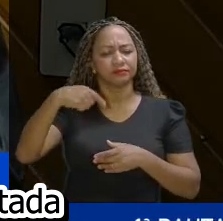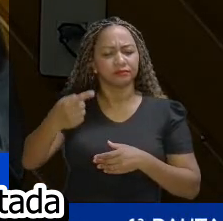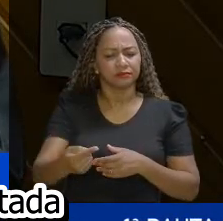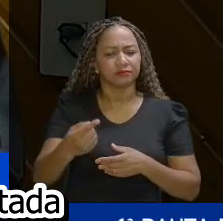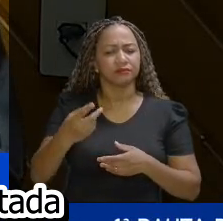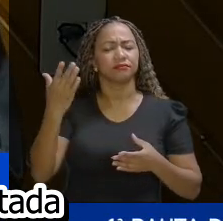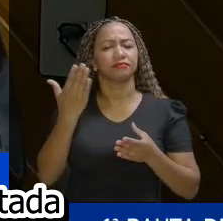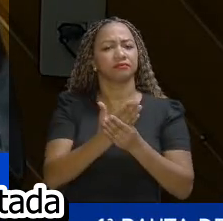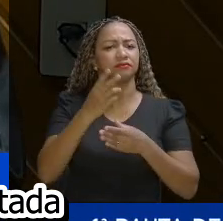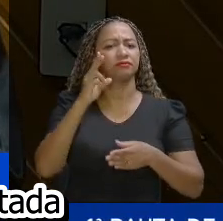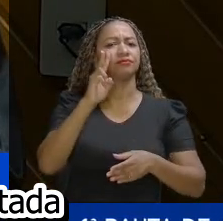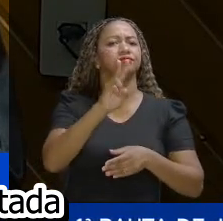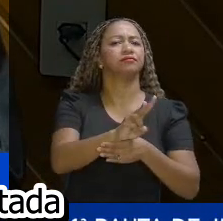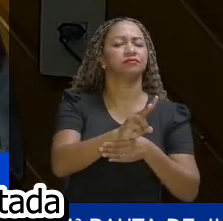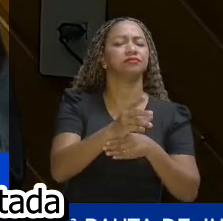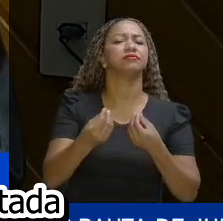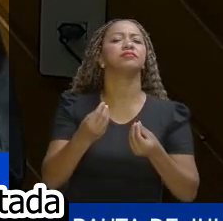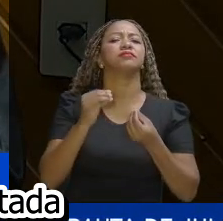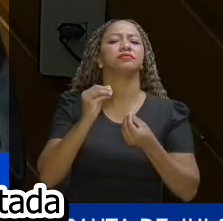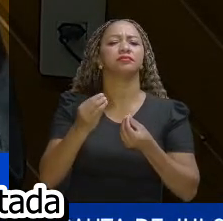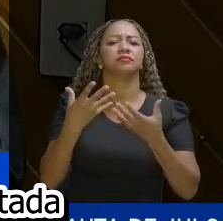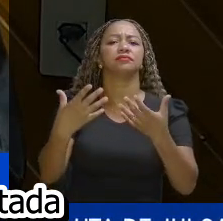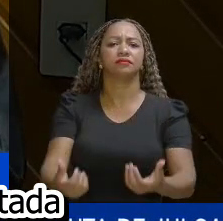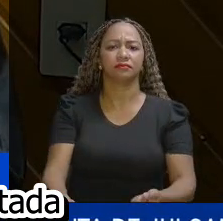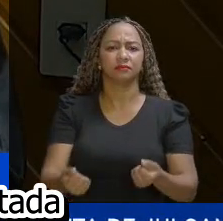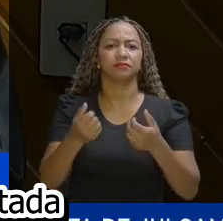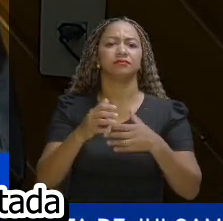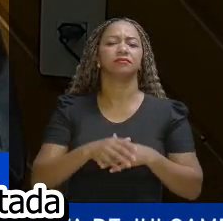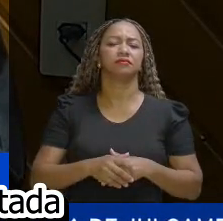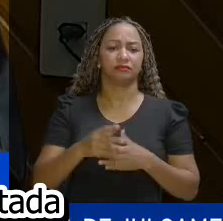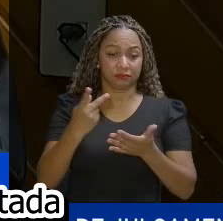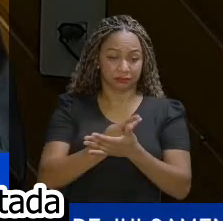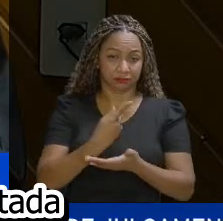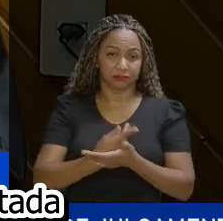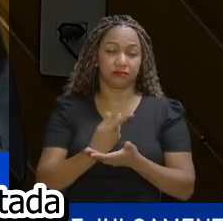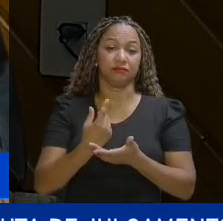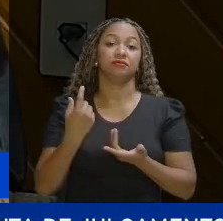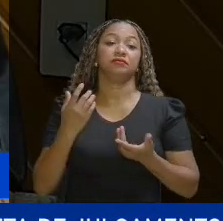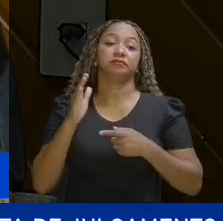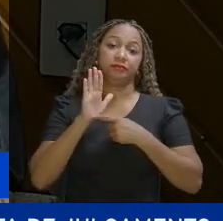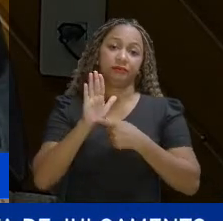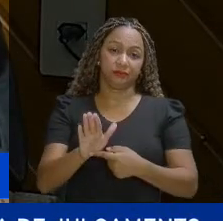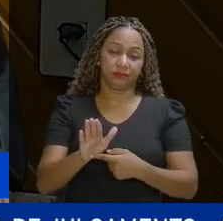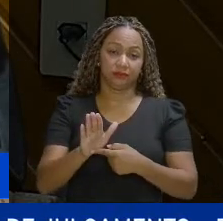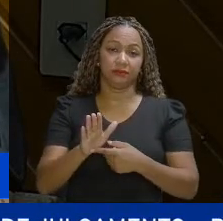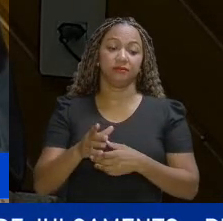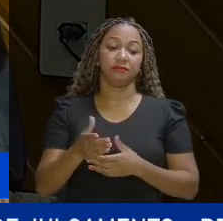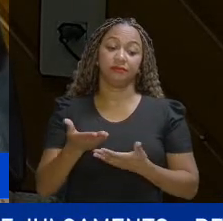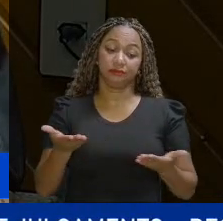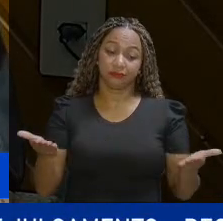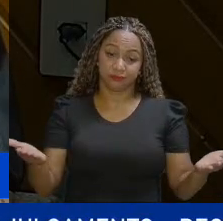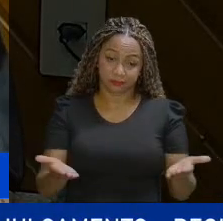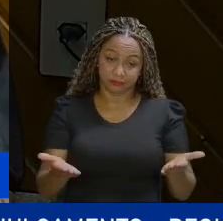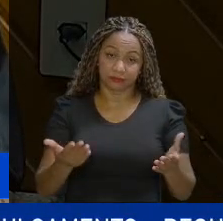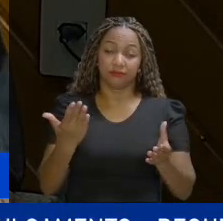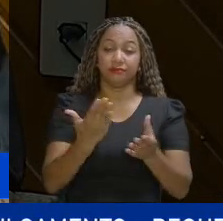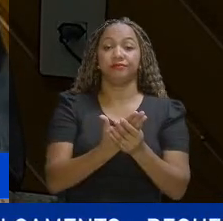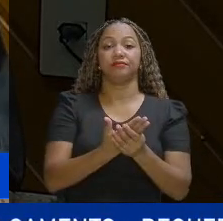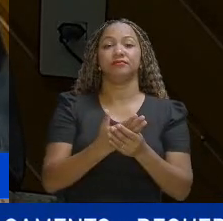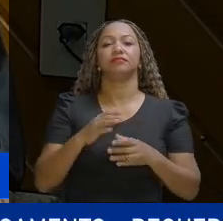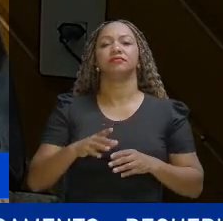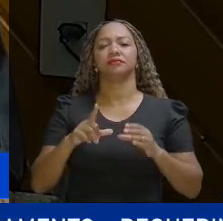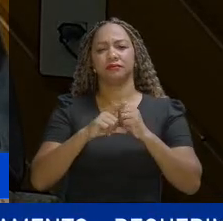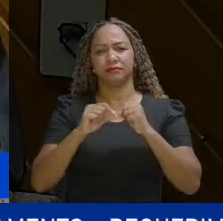intimação pode ser interpretada como uma aceitação tácita da irregularidade apontada. É o caso. Com base no